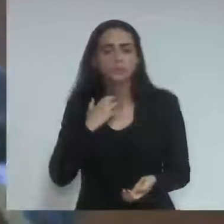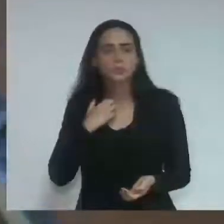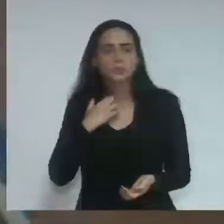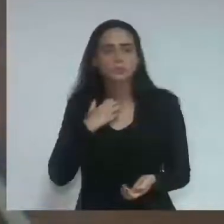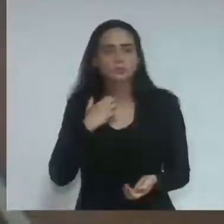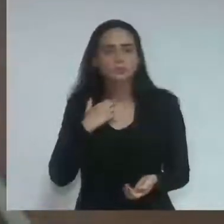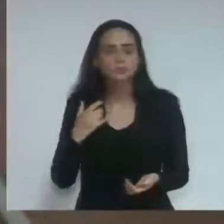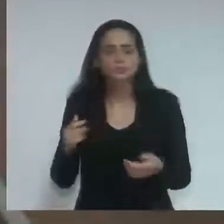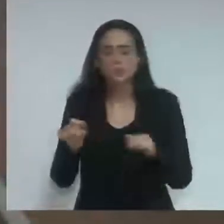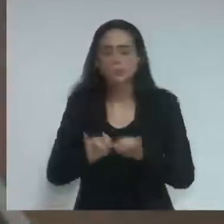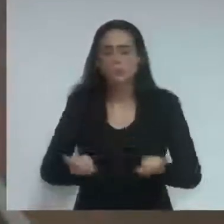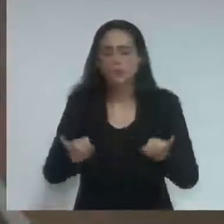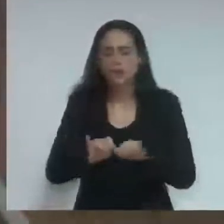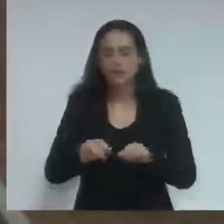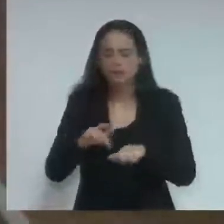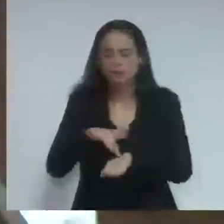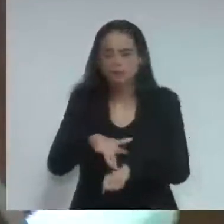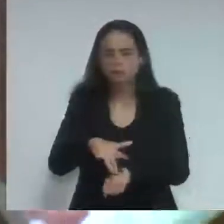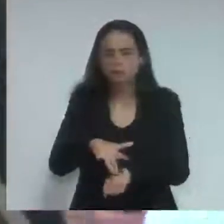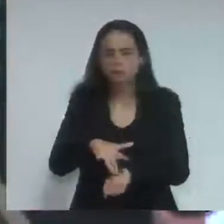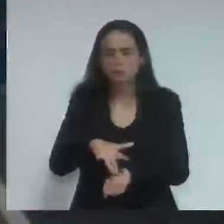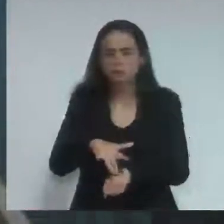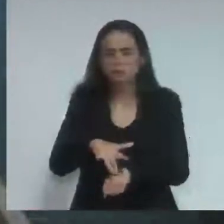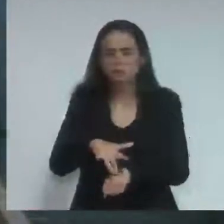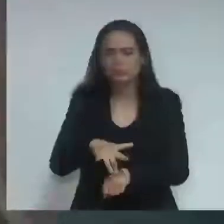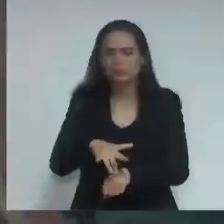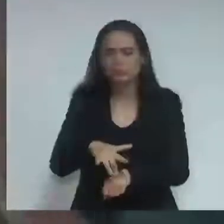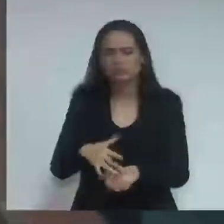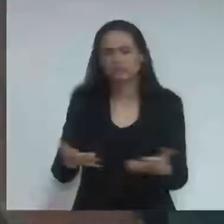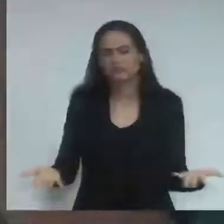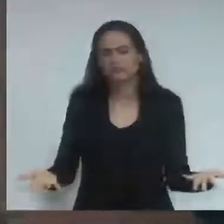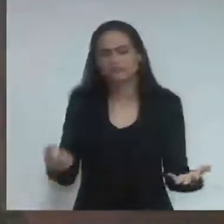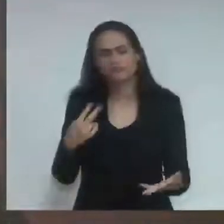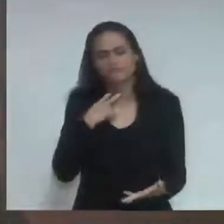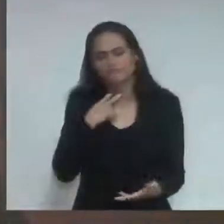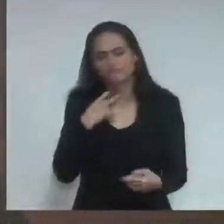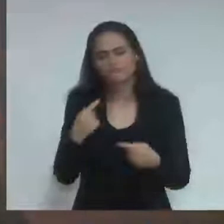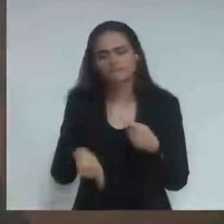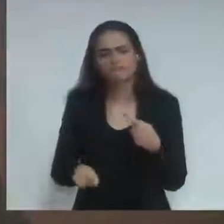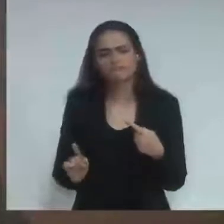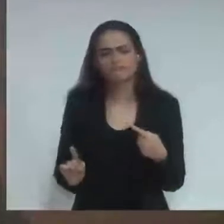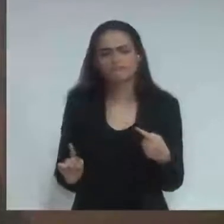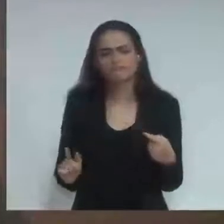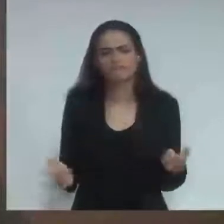coisas absurdas, né? Perder e fazer os outros perderem tempo também.